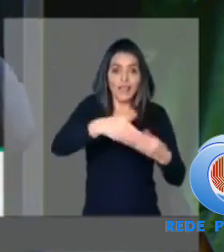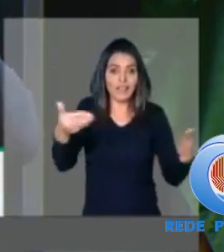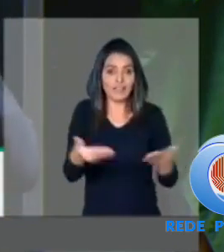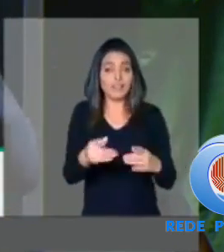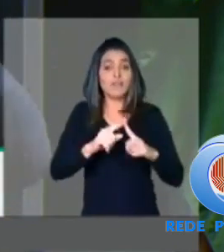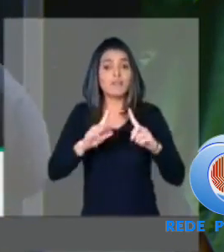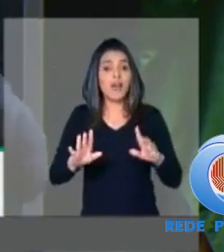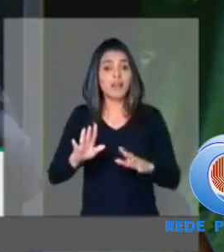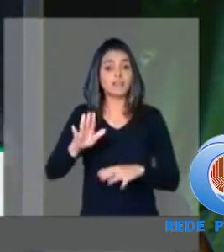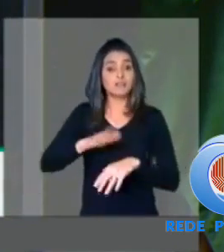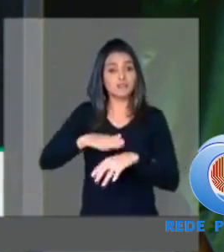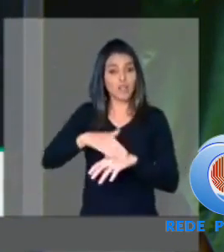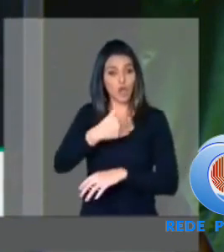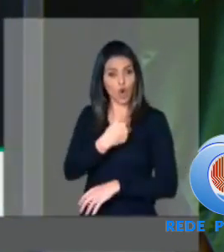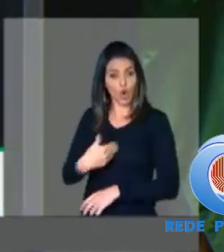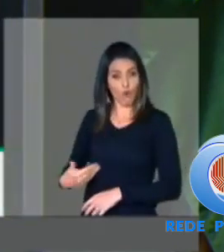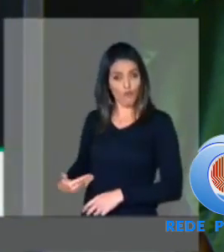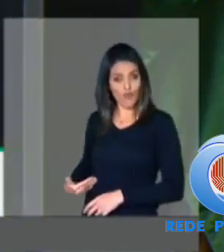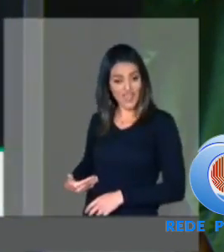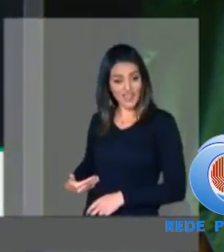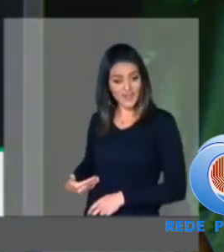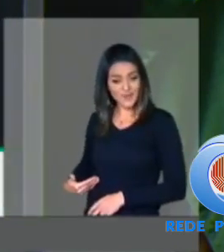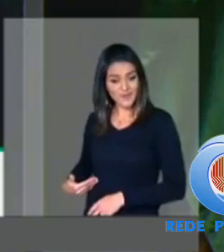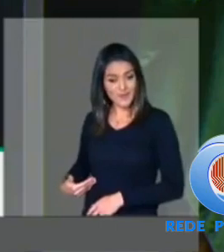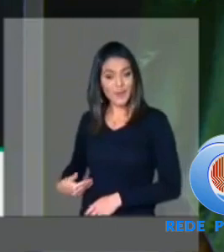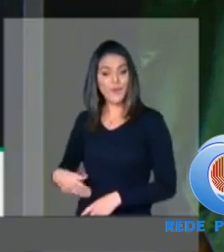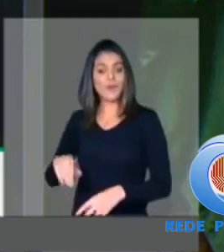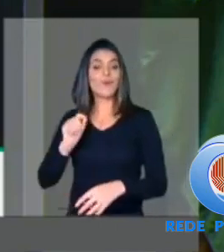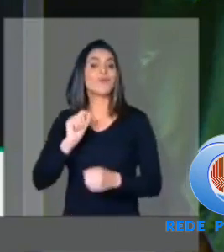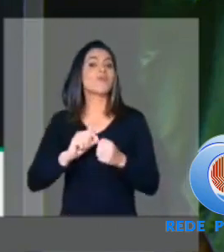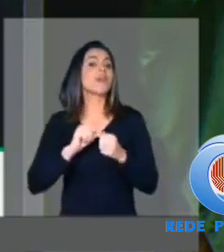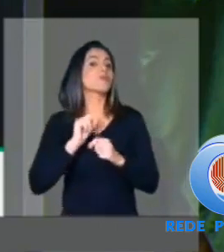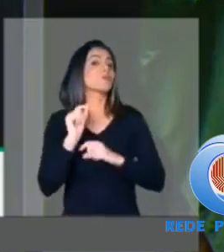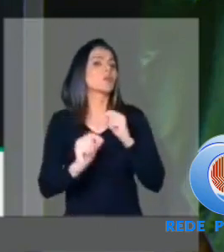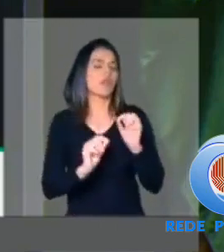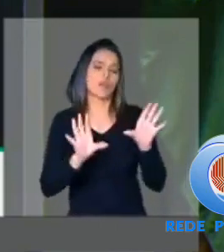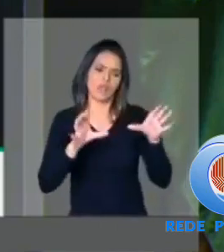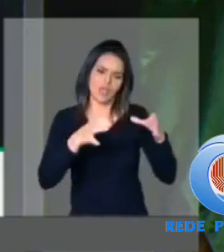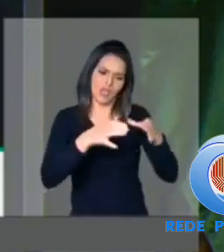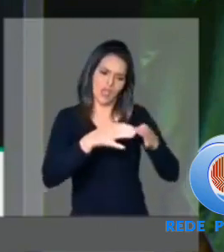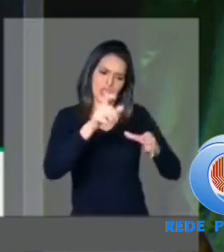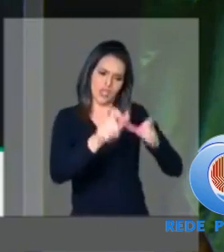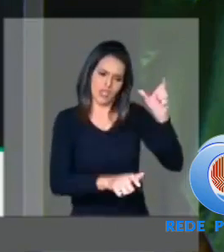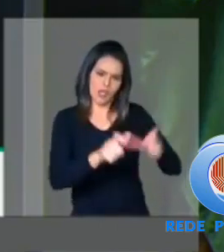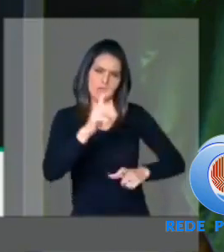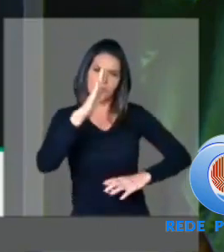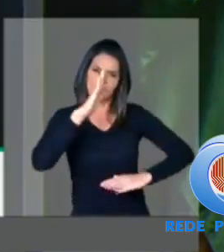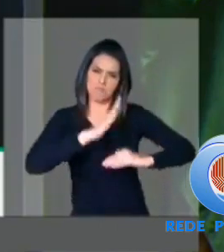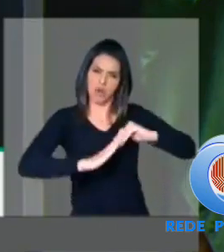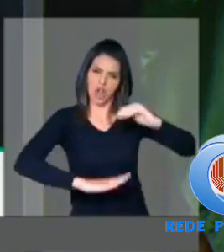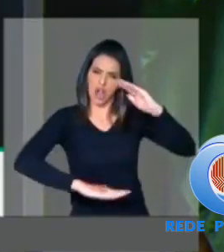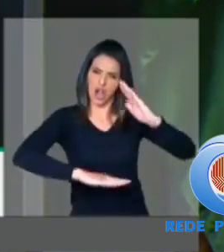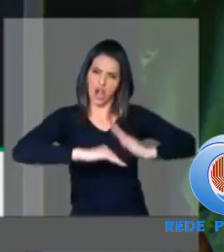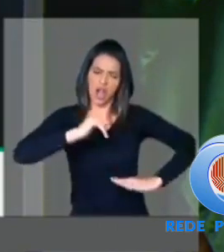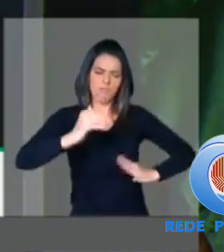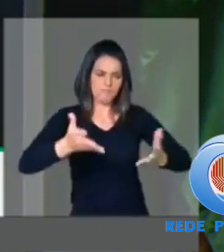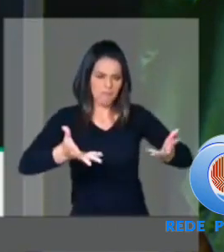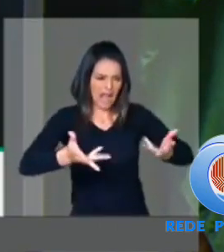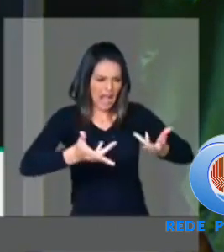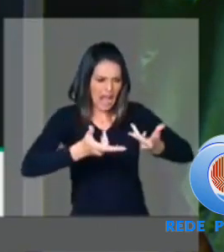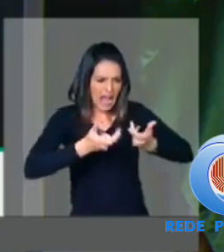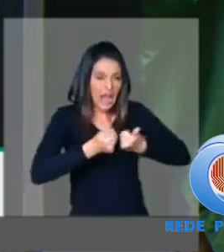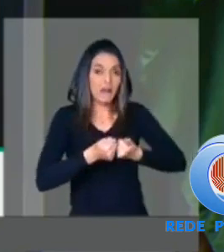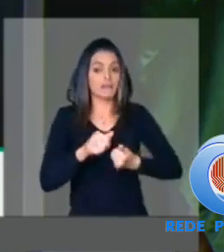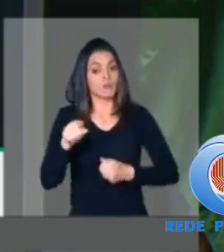No entanto, o governo, deputado Tadeu Alencar, apesar desse trabalho de qualidade feito a seu